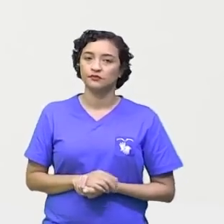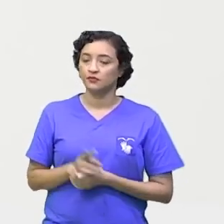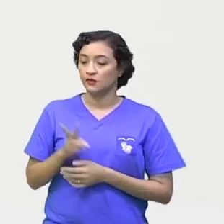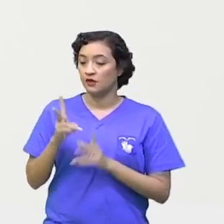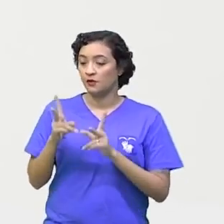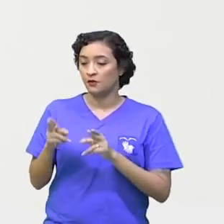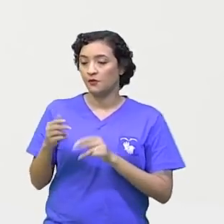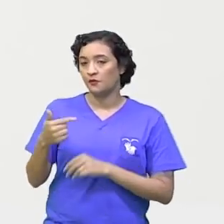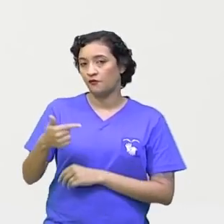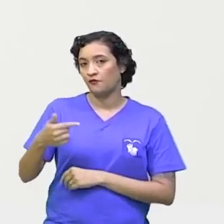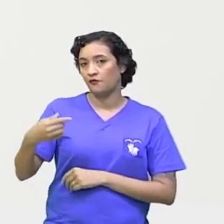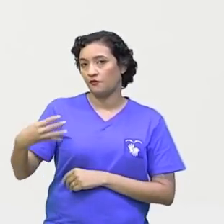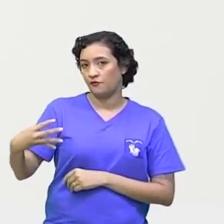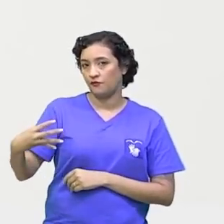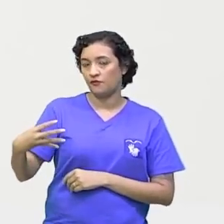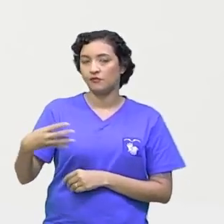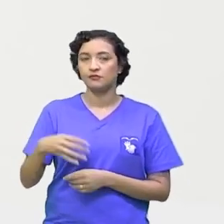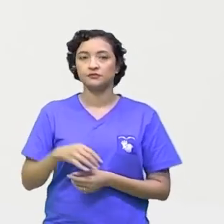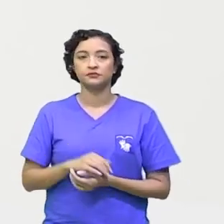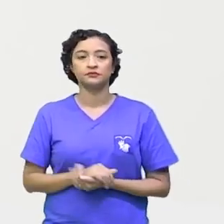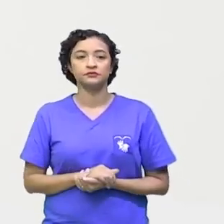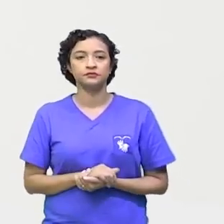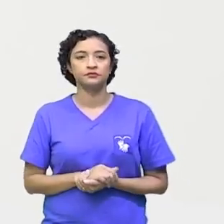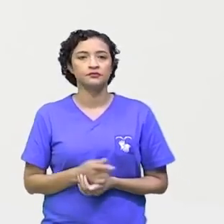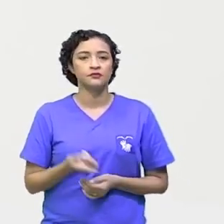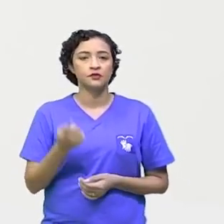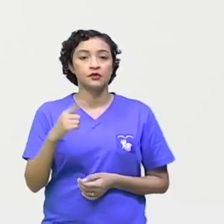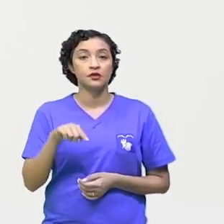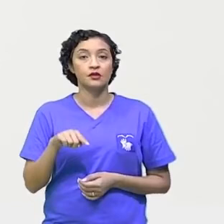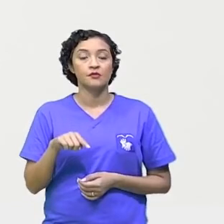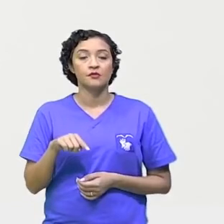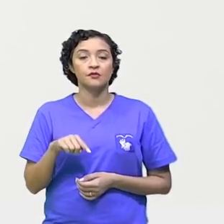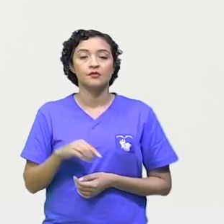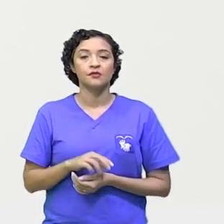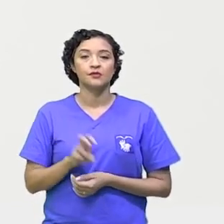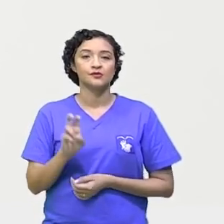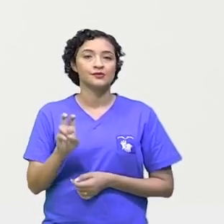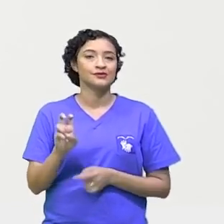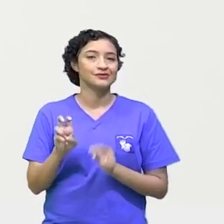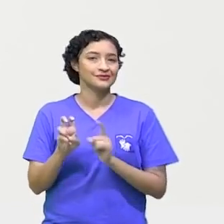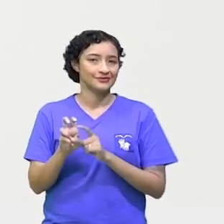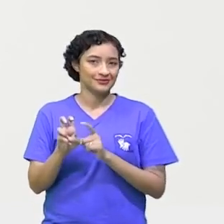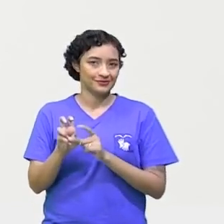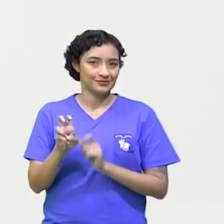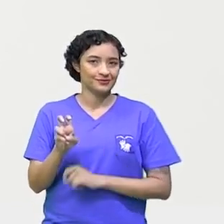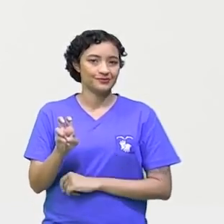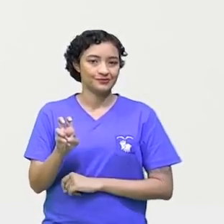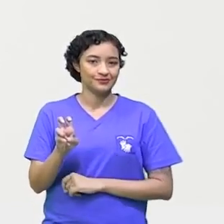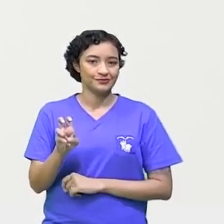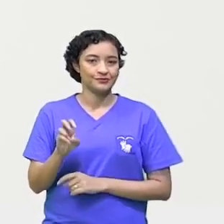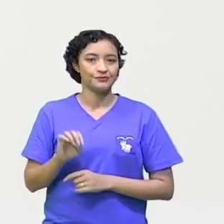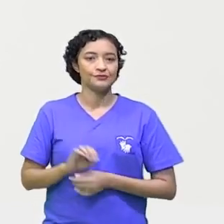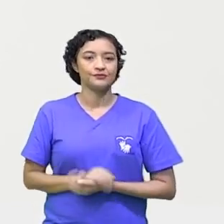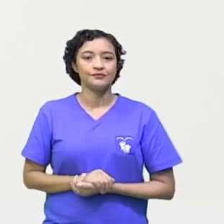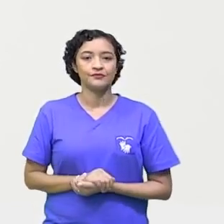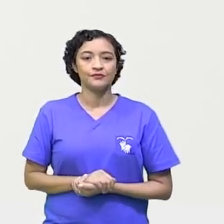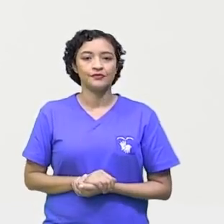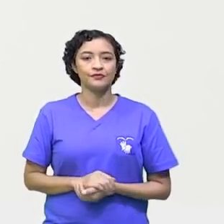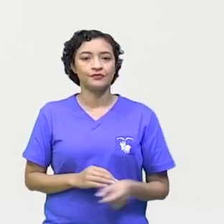6, 24. Por último, e não menos importante, o 5, que é a diagonal, que aparece quantas